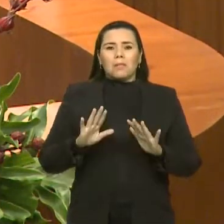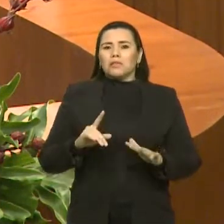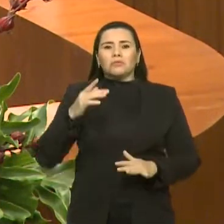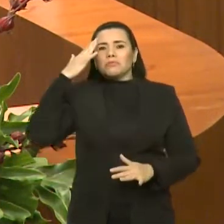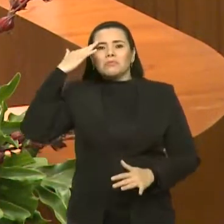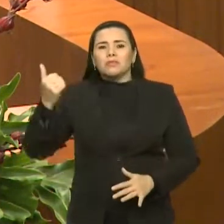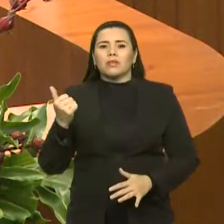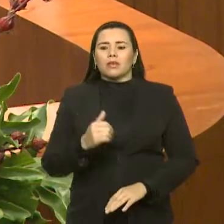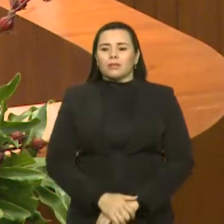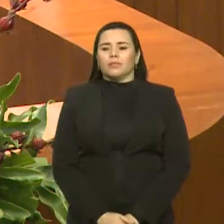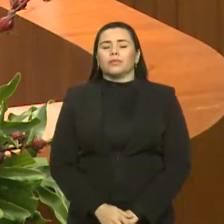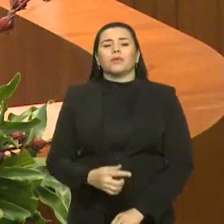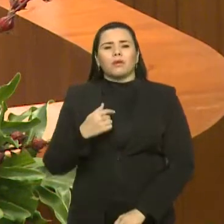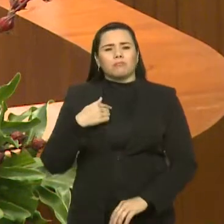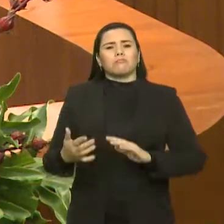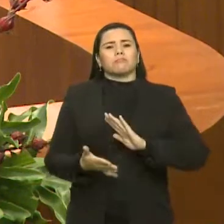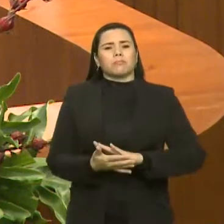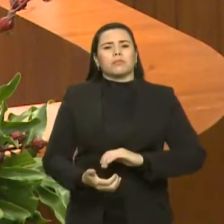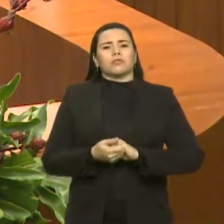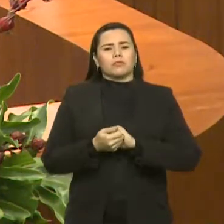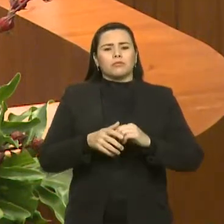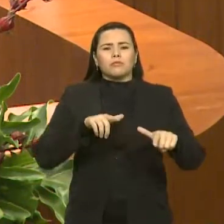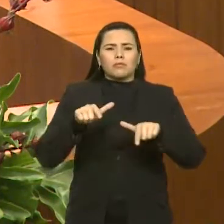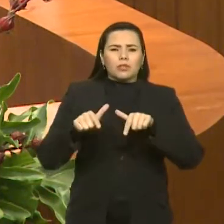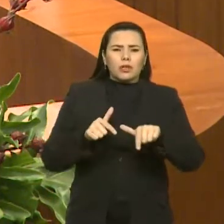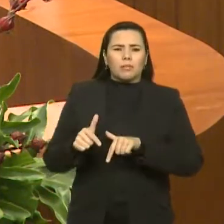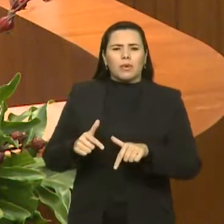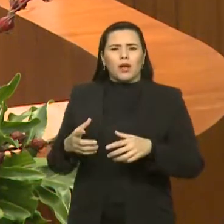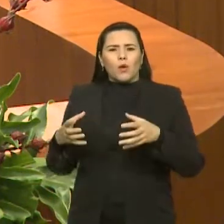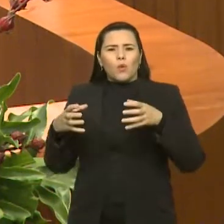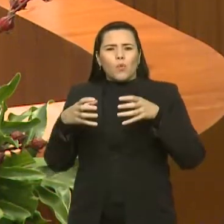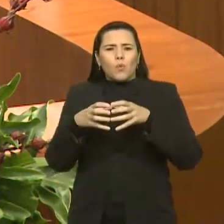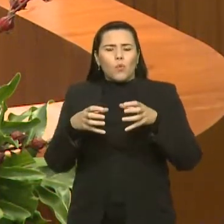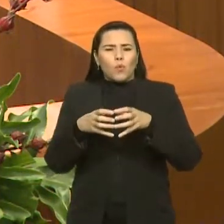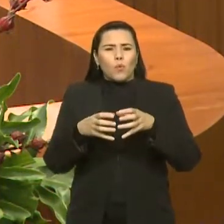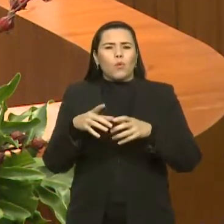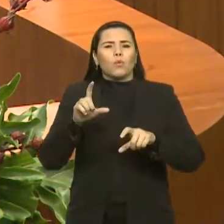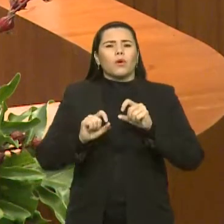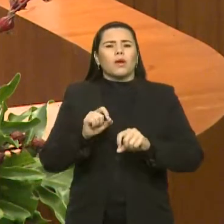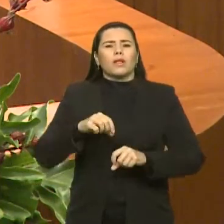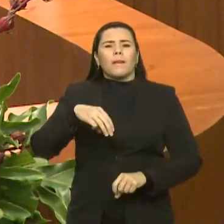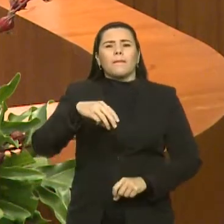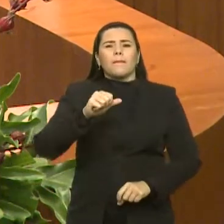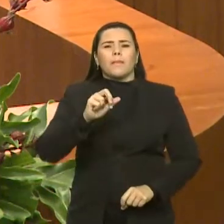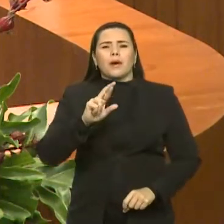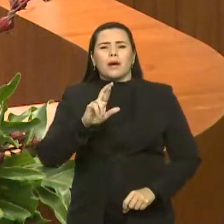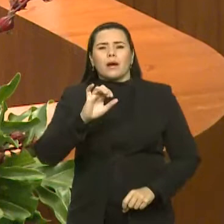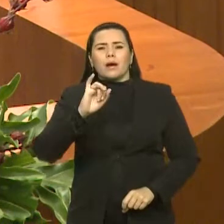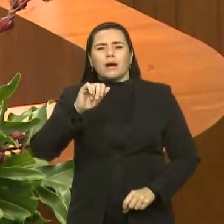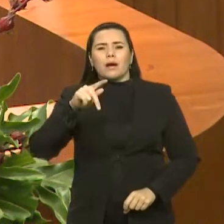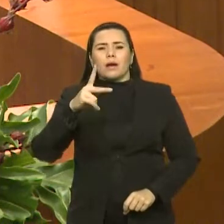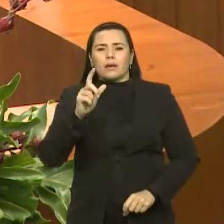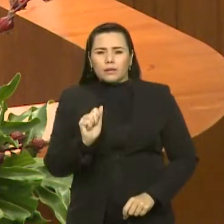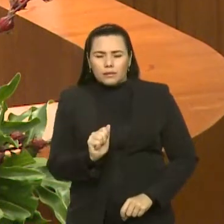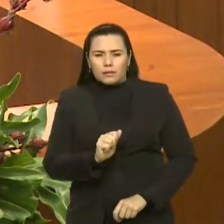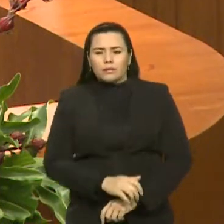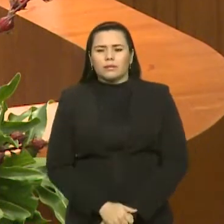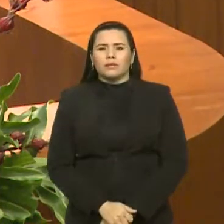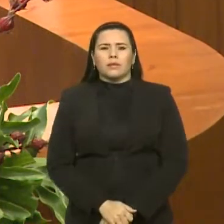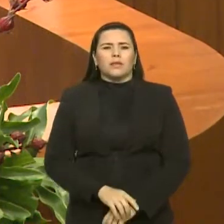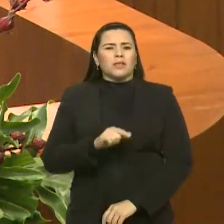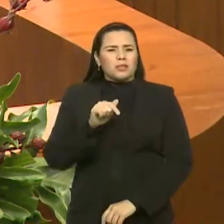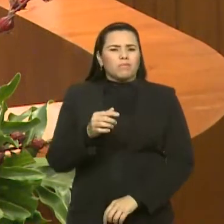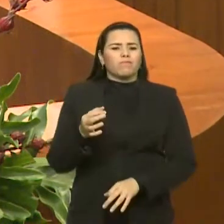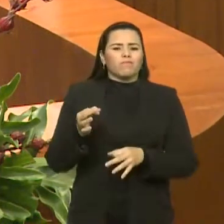excelente trabalho, que tem realmente se empenhado e colocado a responsabilidade mesmo, fazendo ser juiz da Marinha,